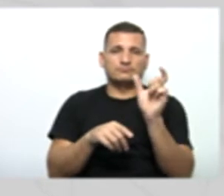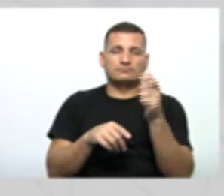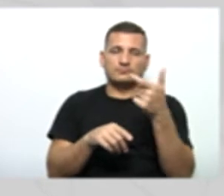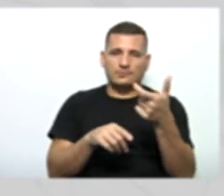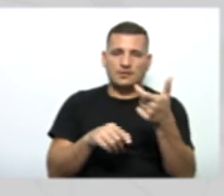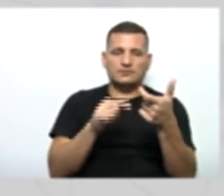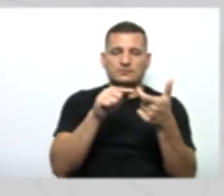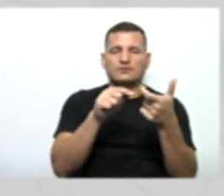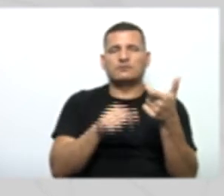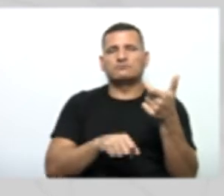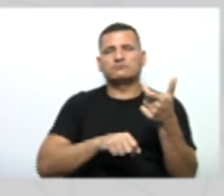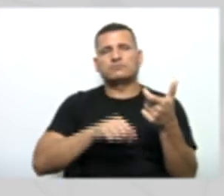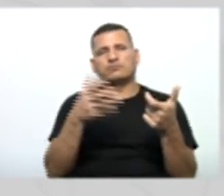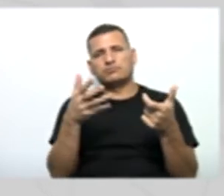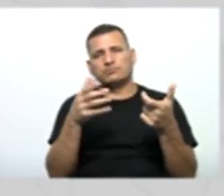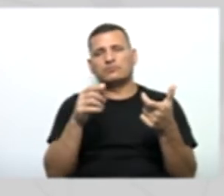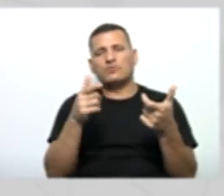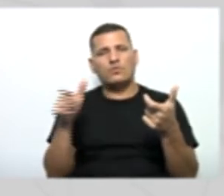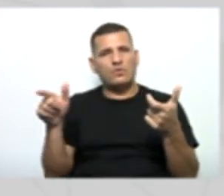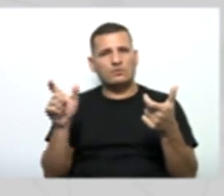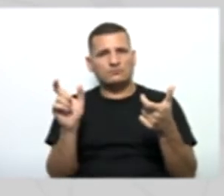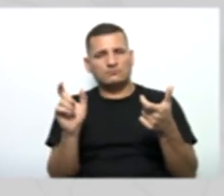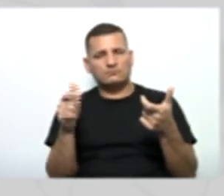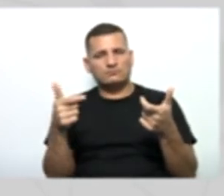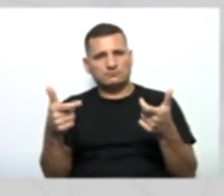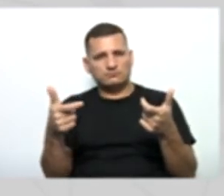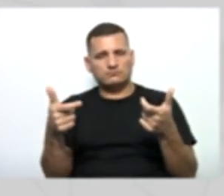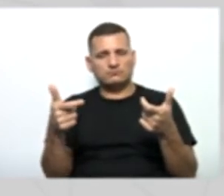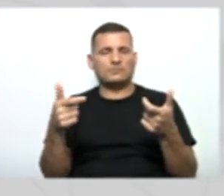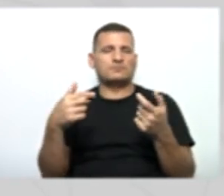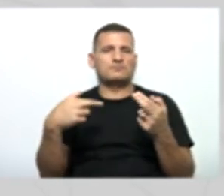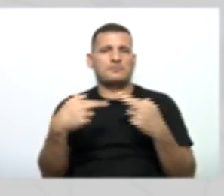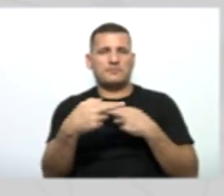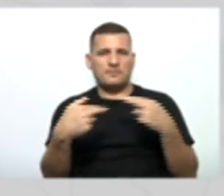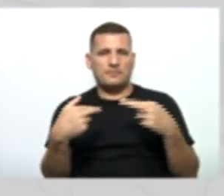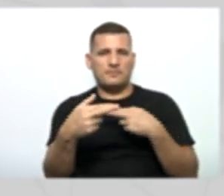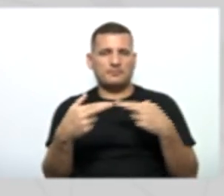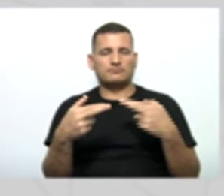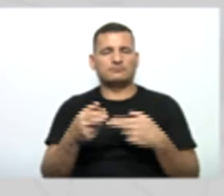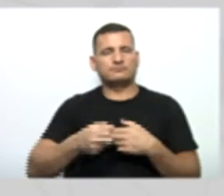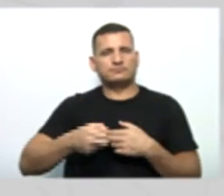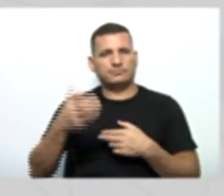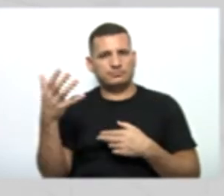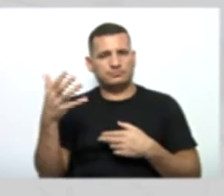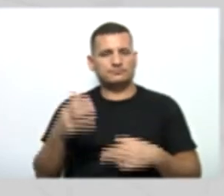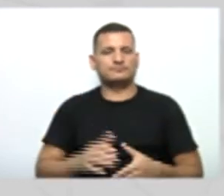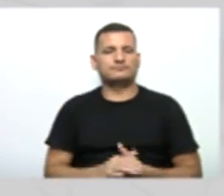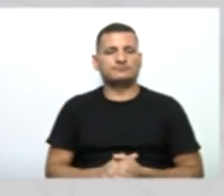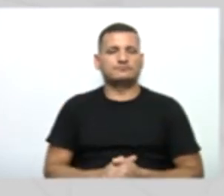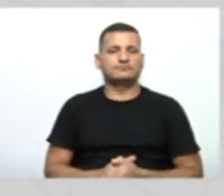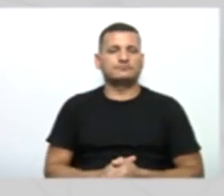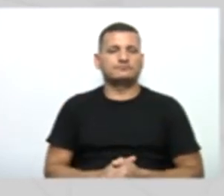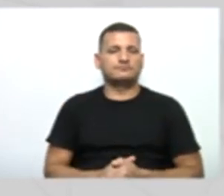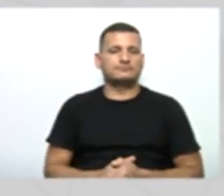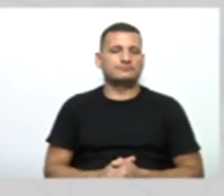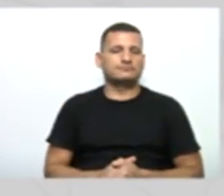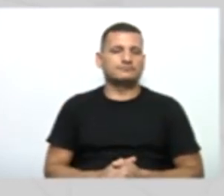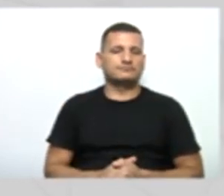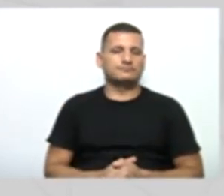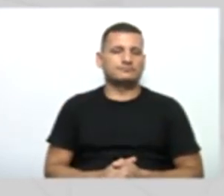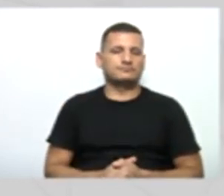se comunica com outras. Isso daí foi tudo que a gente viu anteriormente. Então, observem aqui, gente,